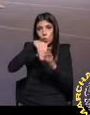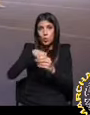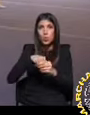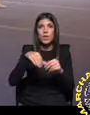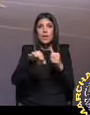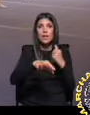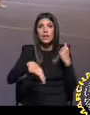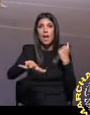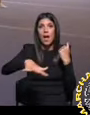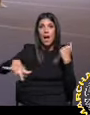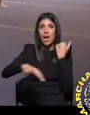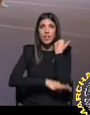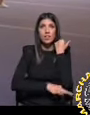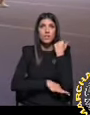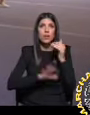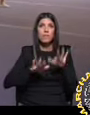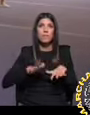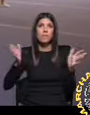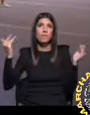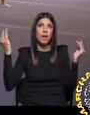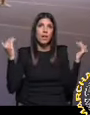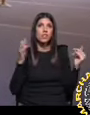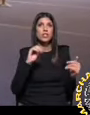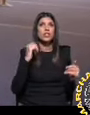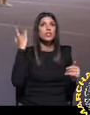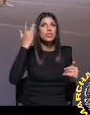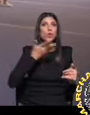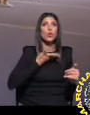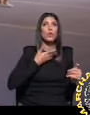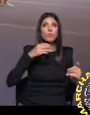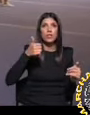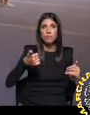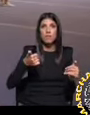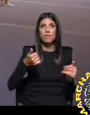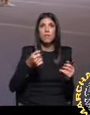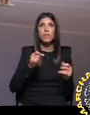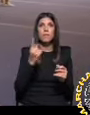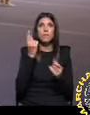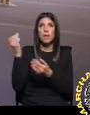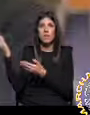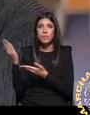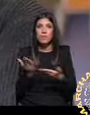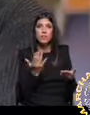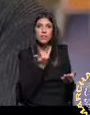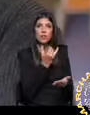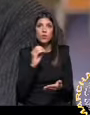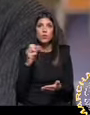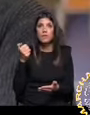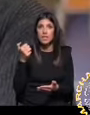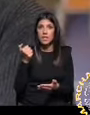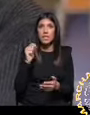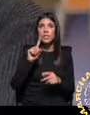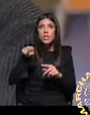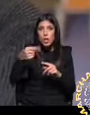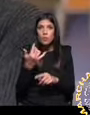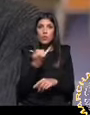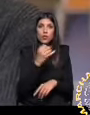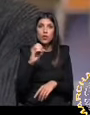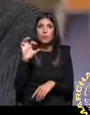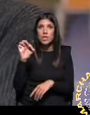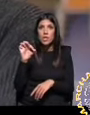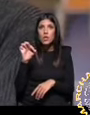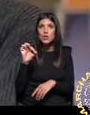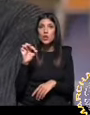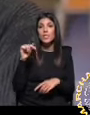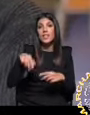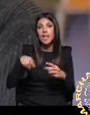A Marcha de São Domingos de Benfica teve a sua primeira apresentação em 2015, depois teve outra em 2018 e, portanto, esta será